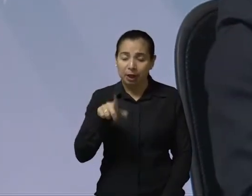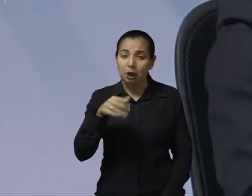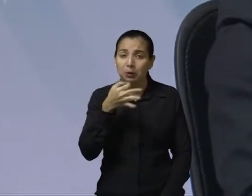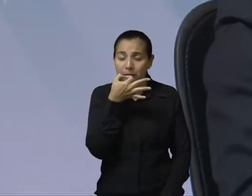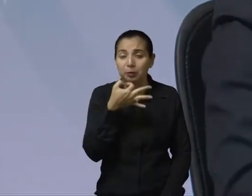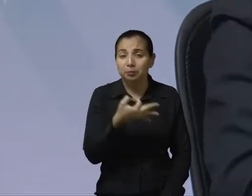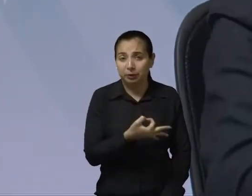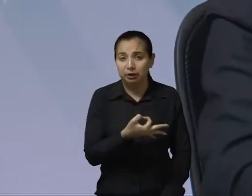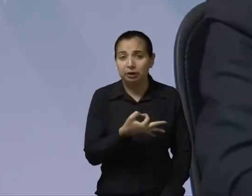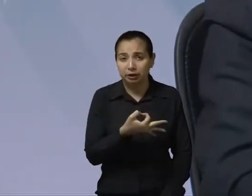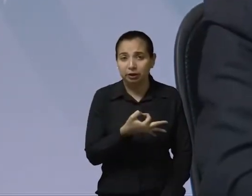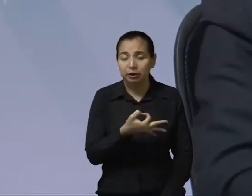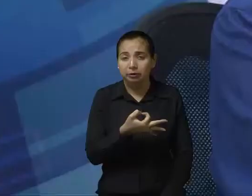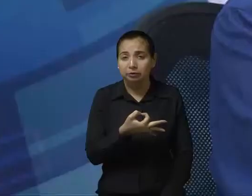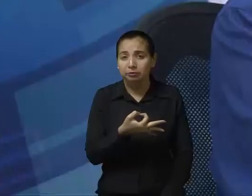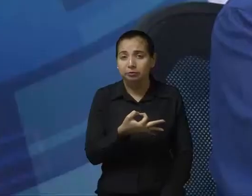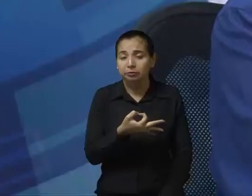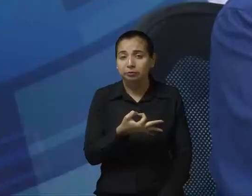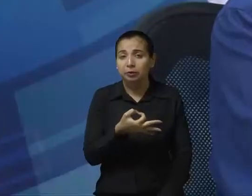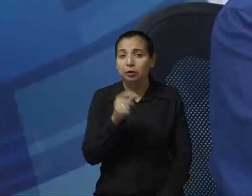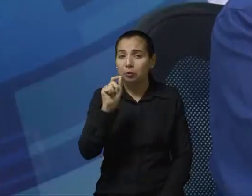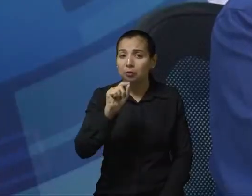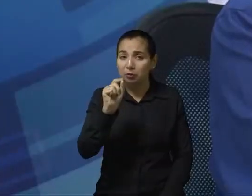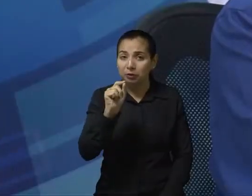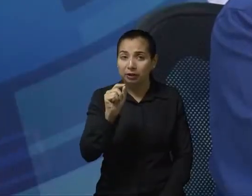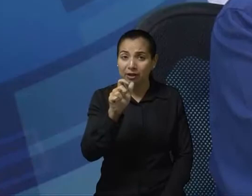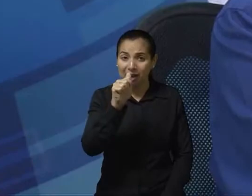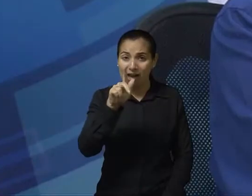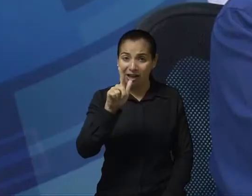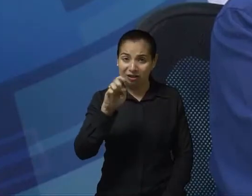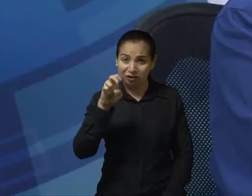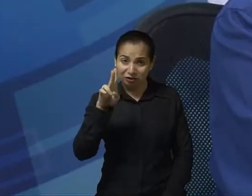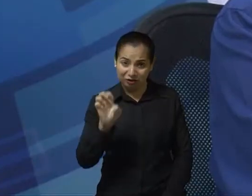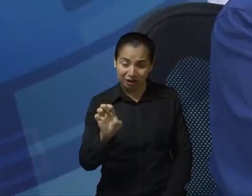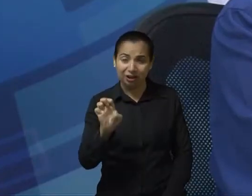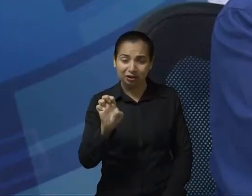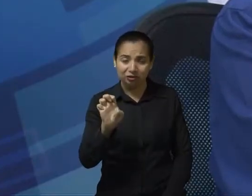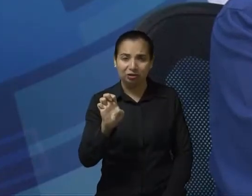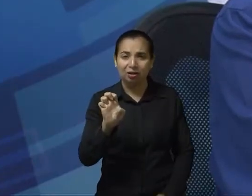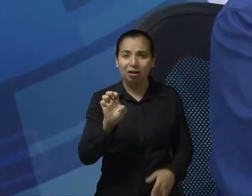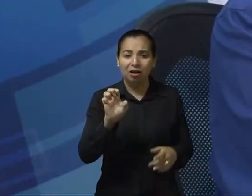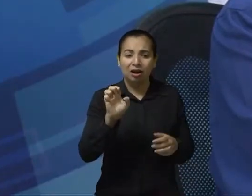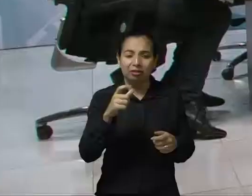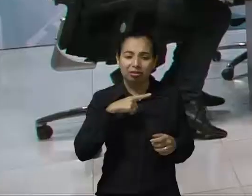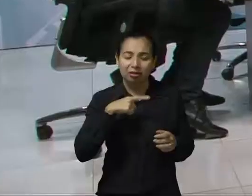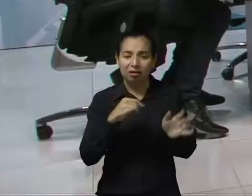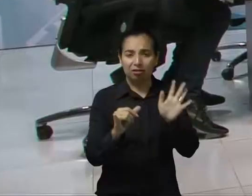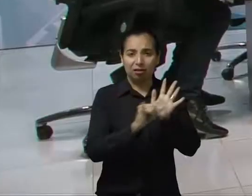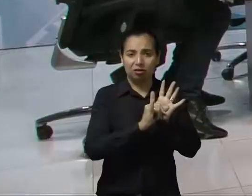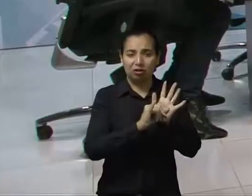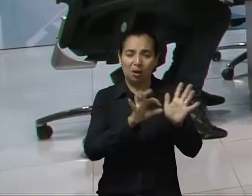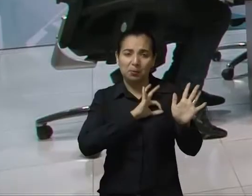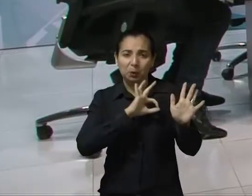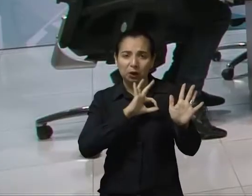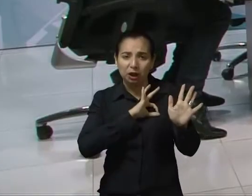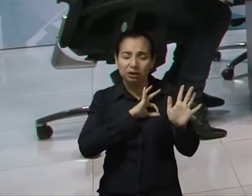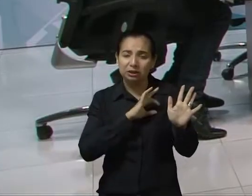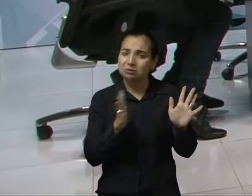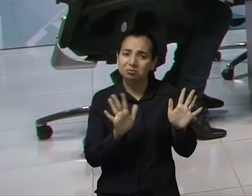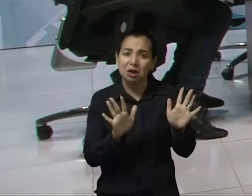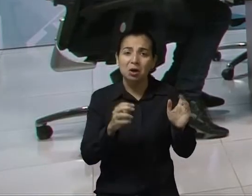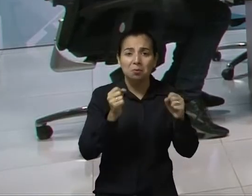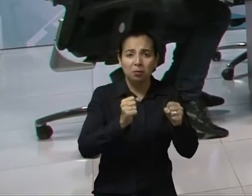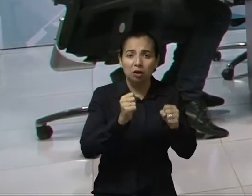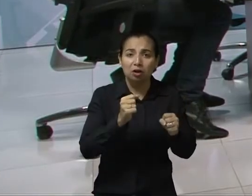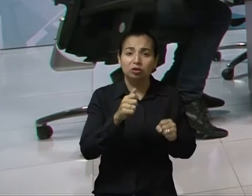opinião, de que o agente não deveria assumir a identidade de polícia, mas ele pode ser agente de segurança